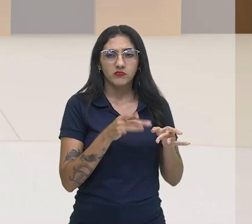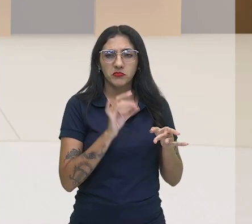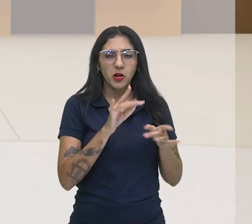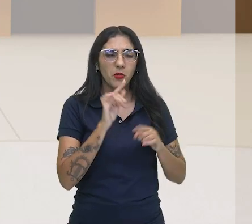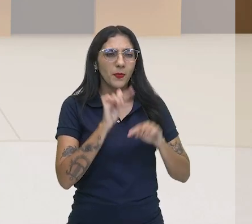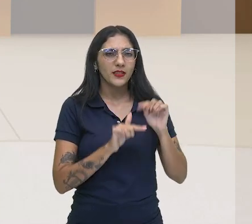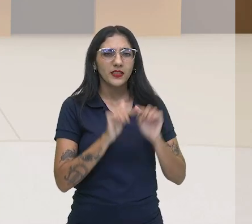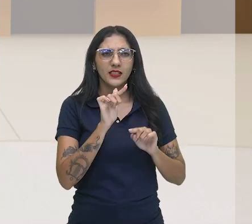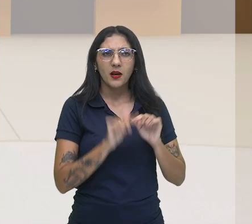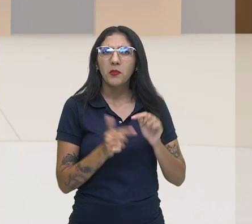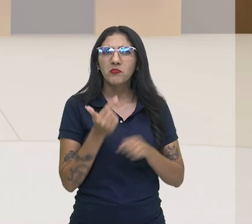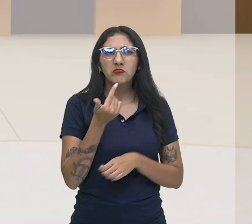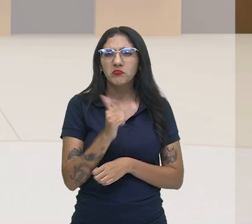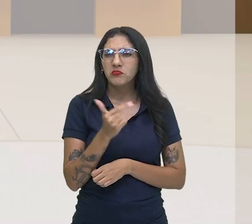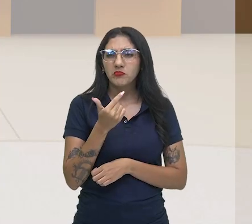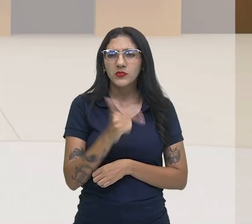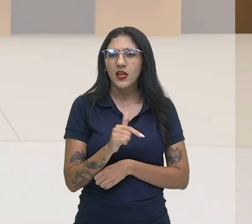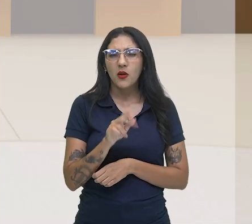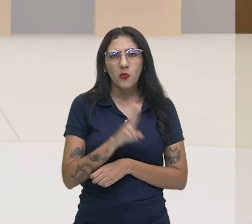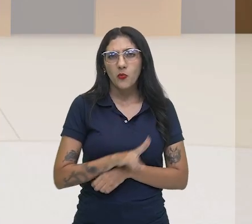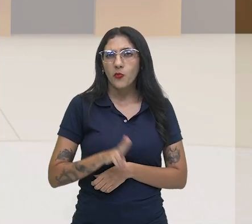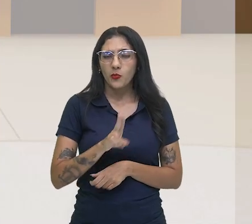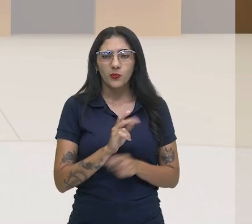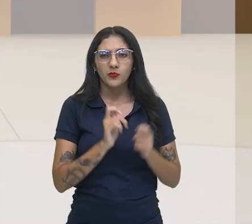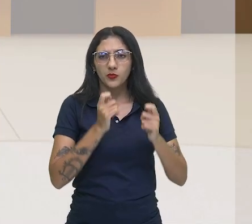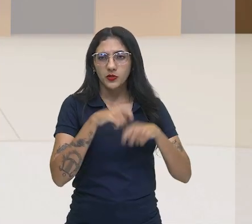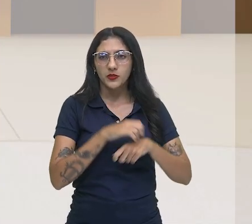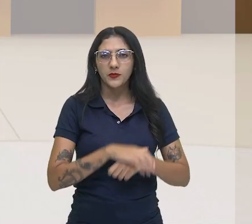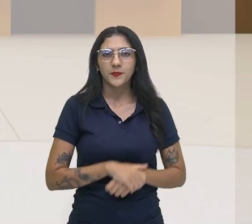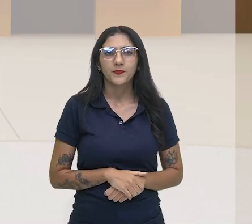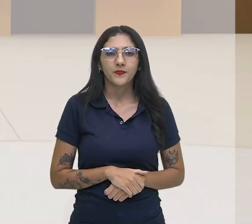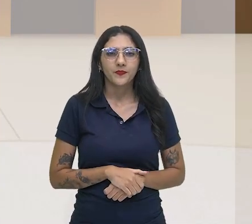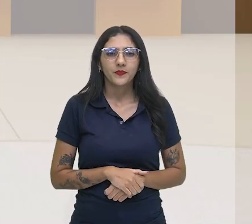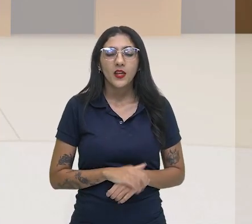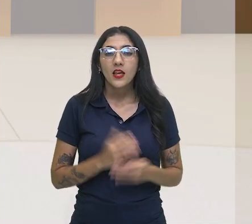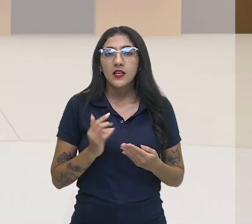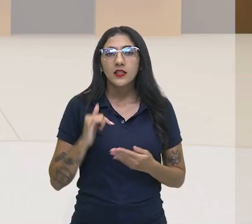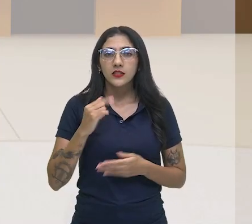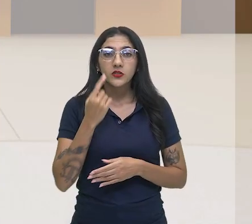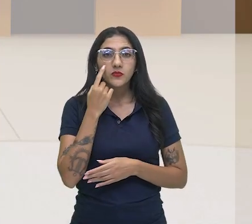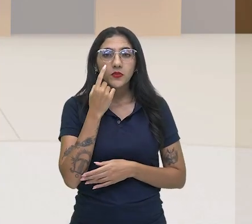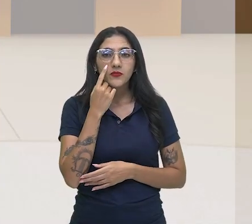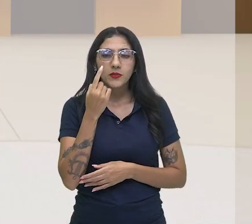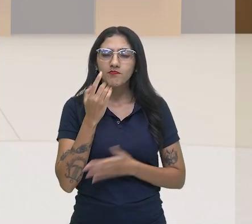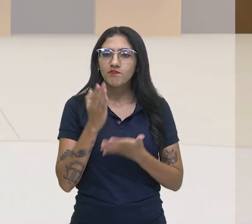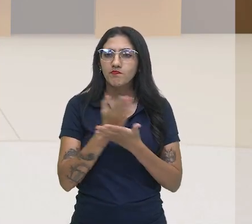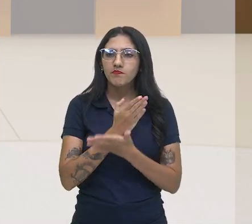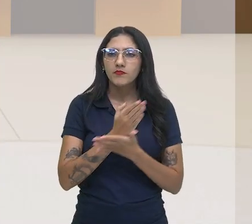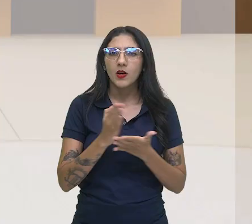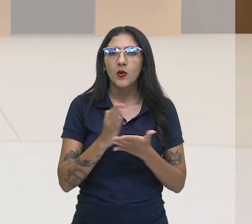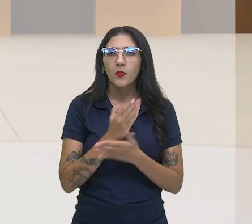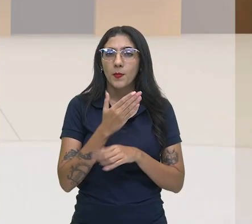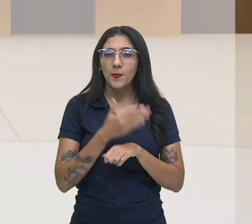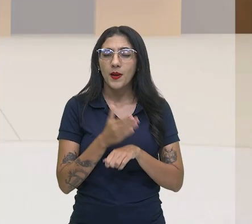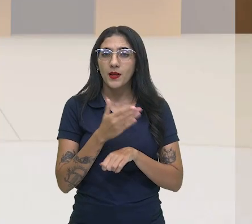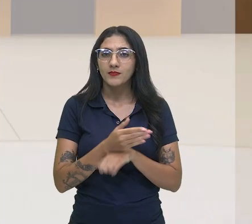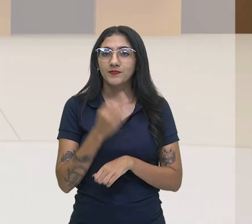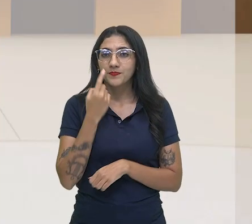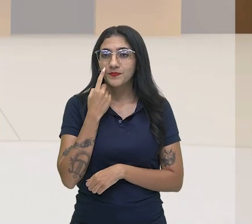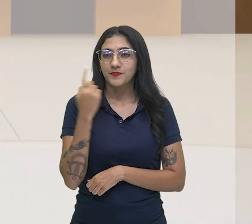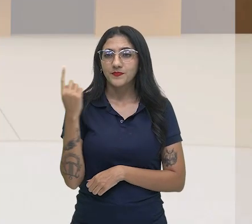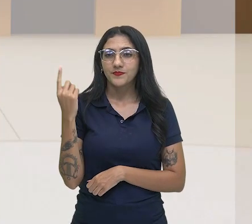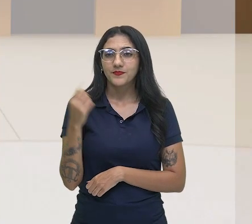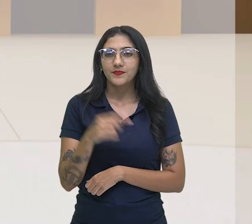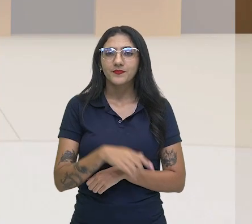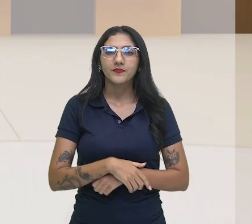algo que não será mais utilizado. E assim, a gente vai ver aqui também algumas práticas, olhem só. Muito bem, então